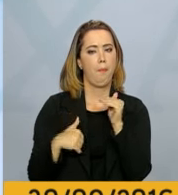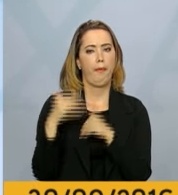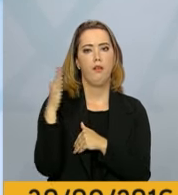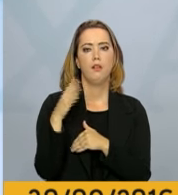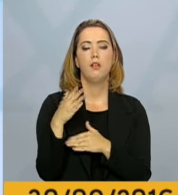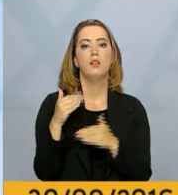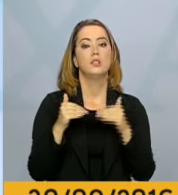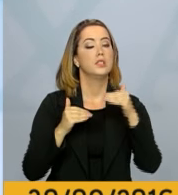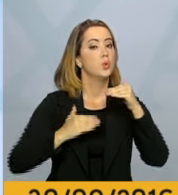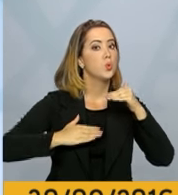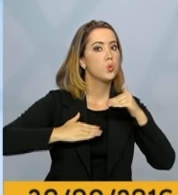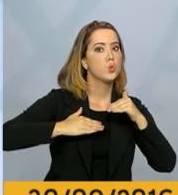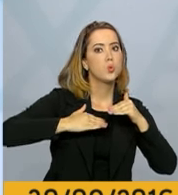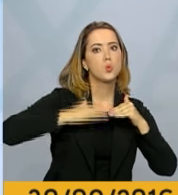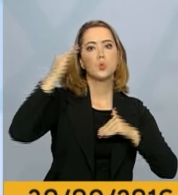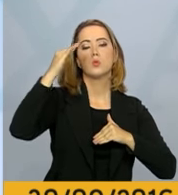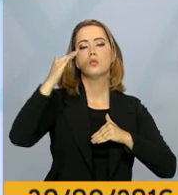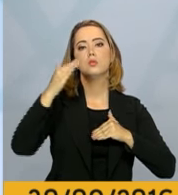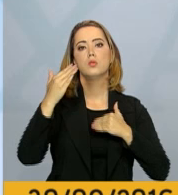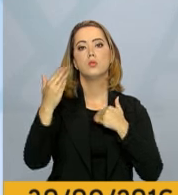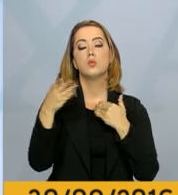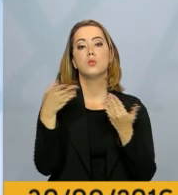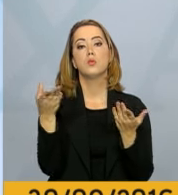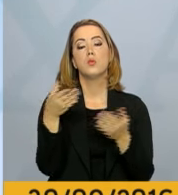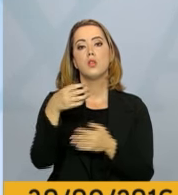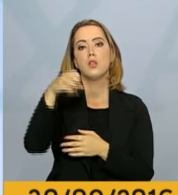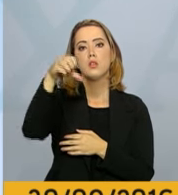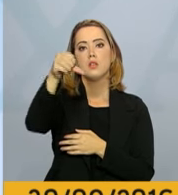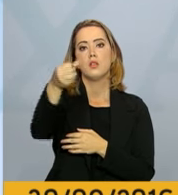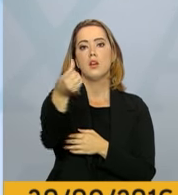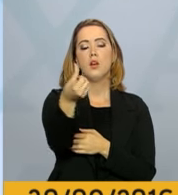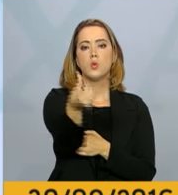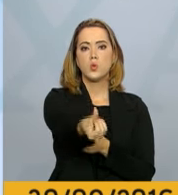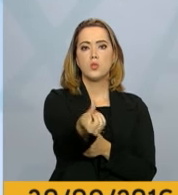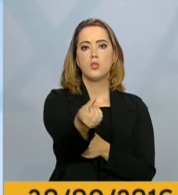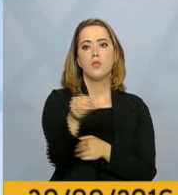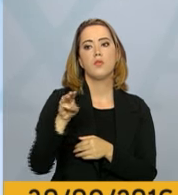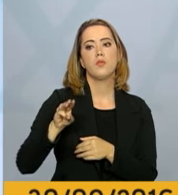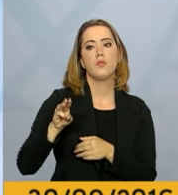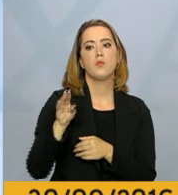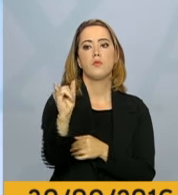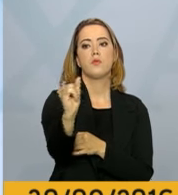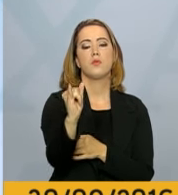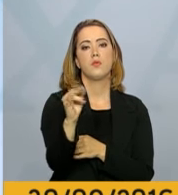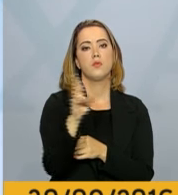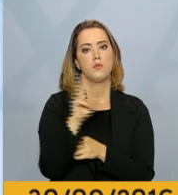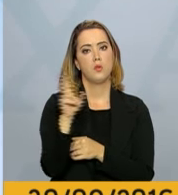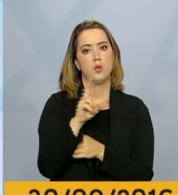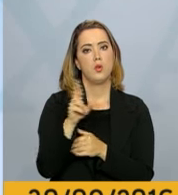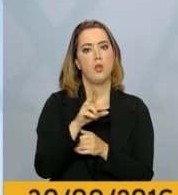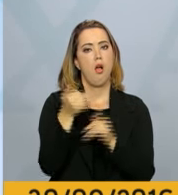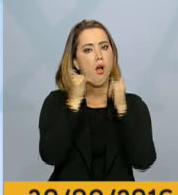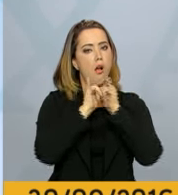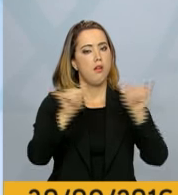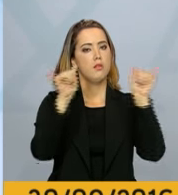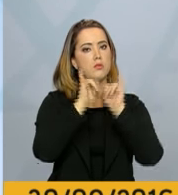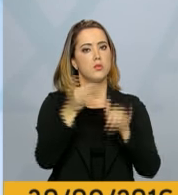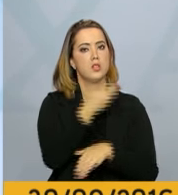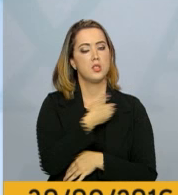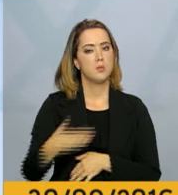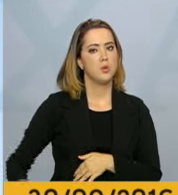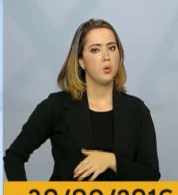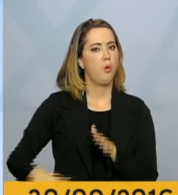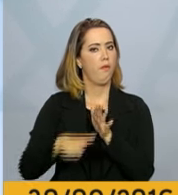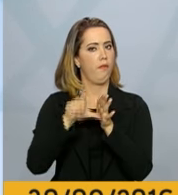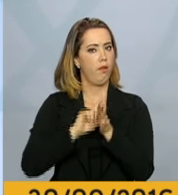superior, portanto, aos 96 bilhões antes anunciados pelo governo anterior. Aliás, eu registro um